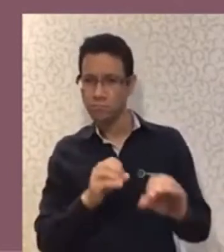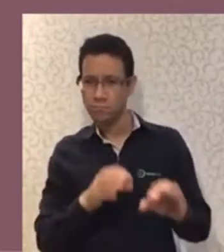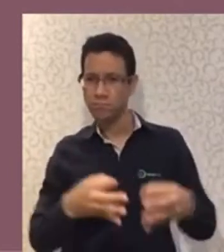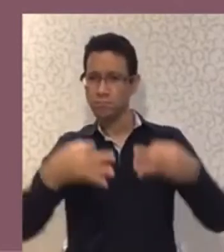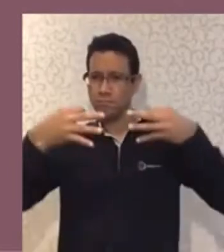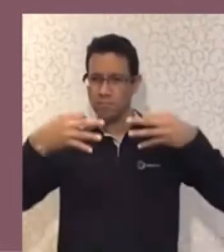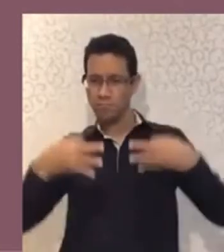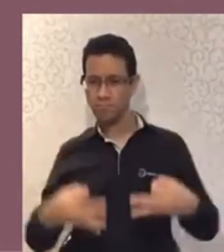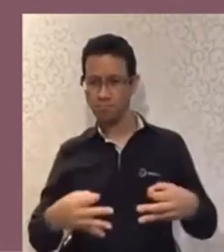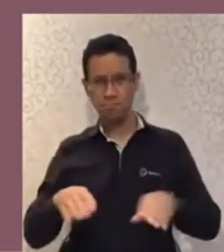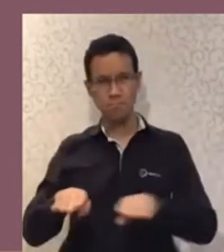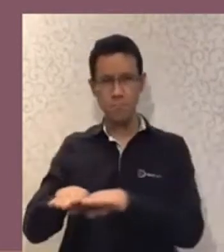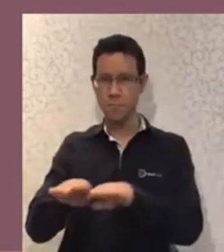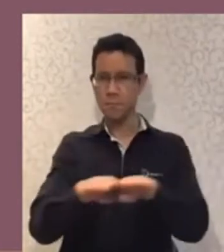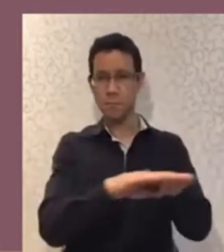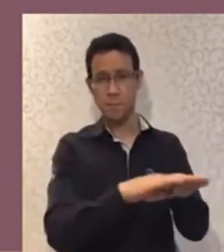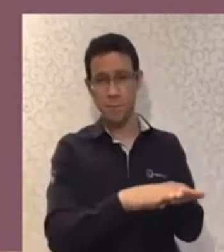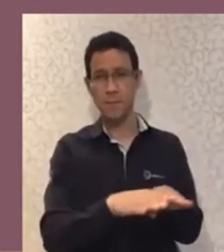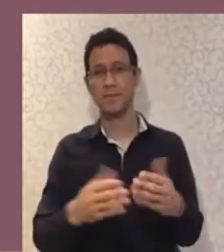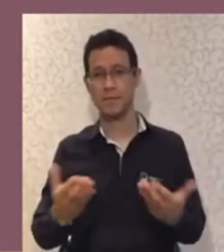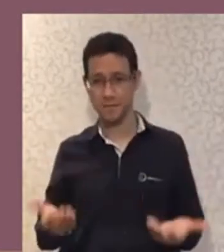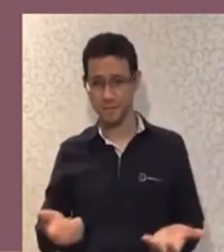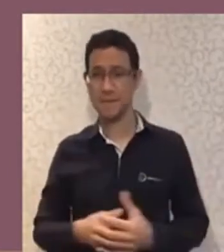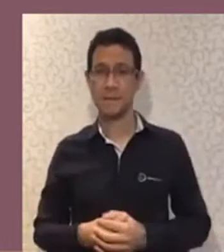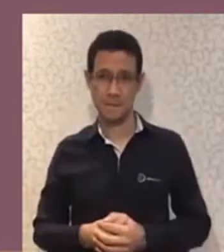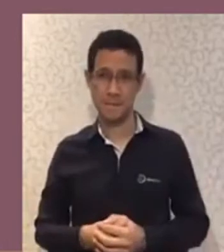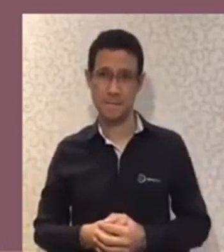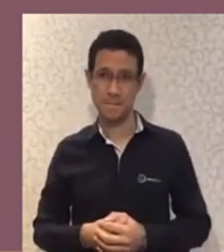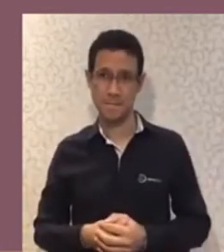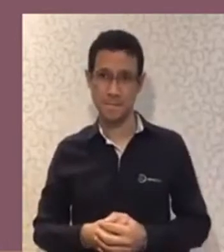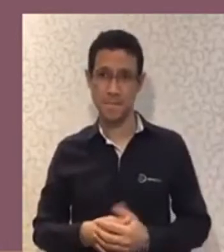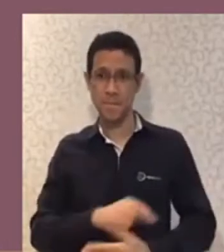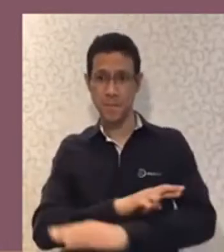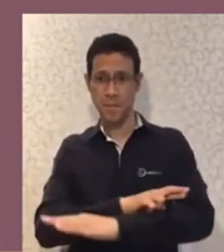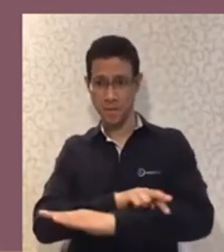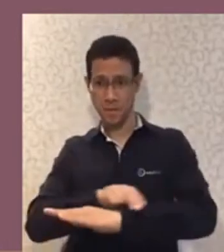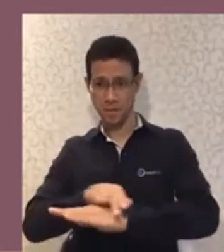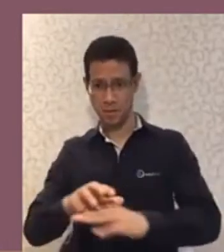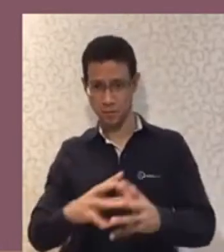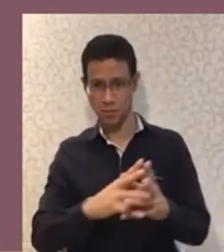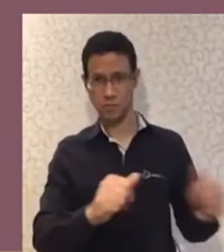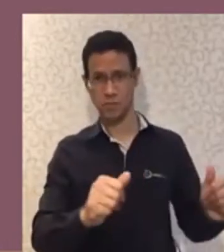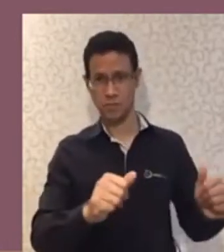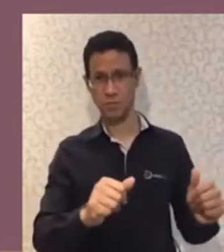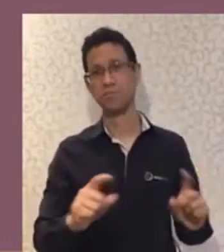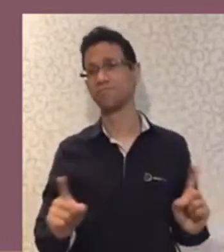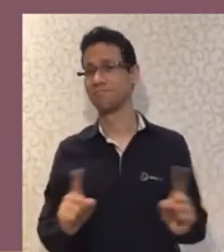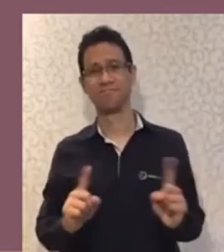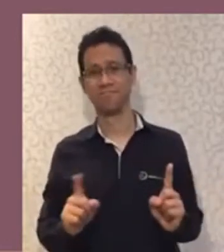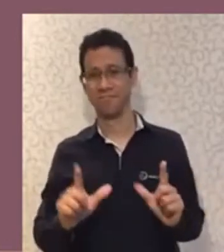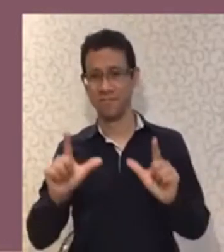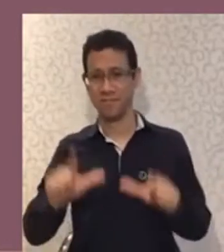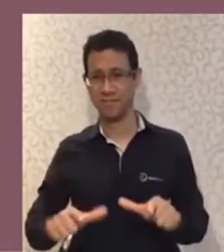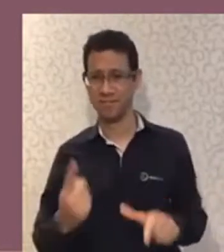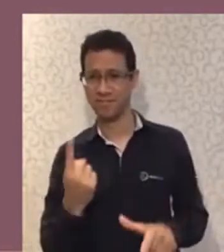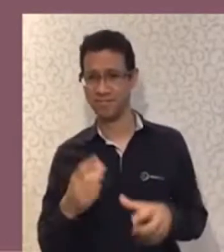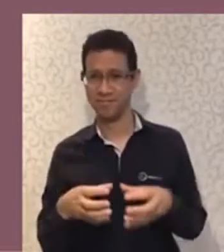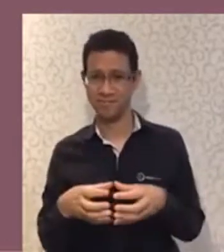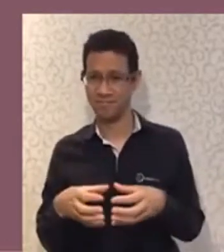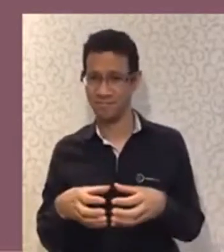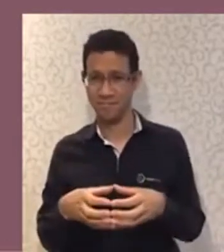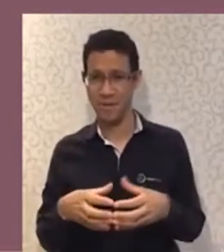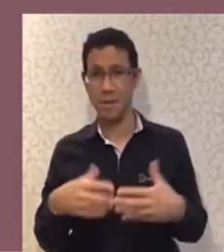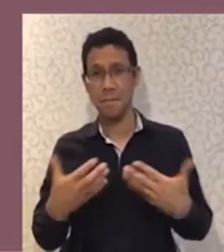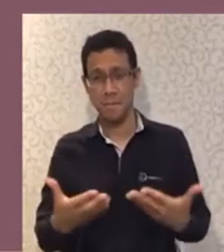E elas acabaram com o racismo? Claro que não, porque não era uma classe que ia acabar, mas elas fizeram uma coisa